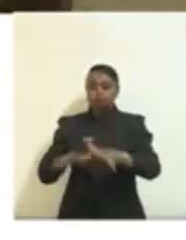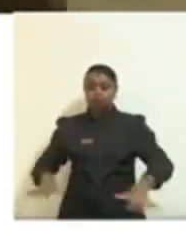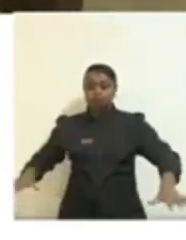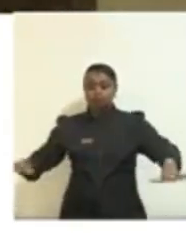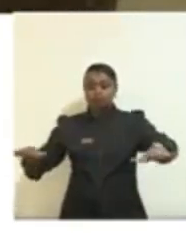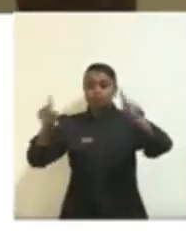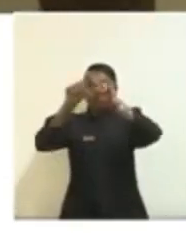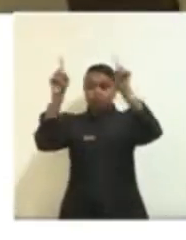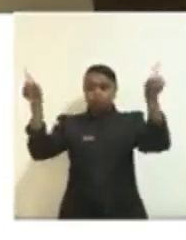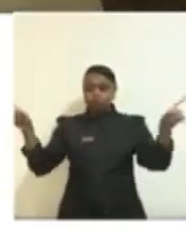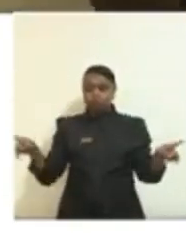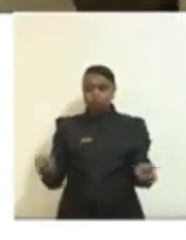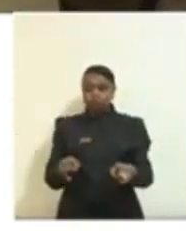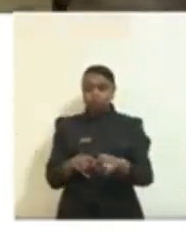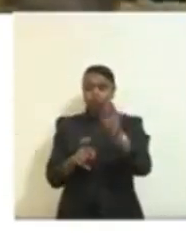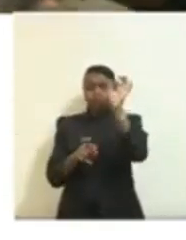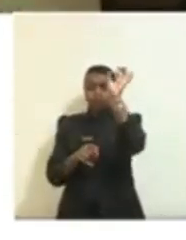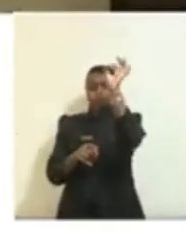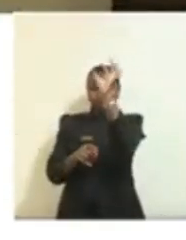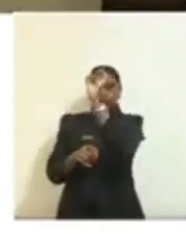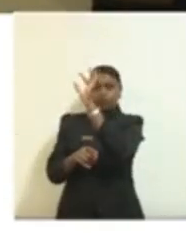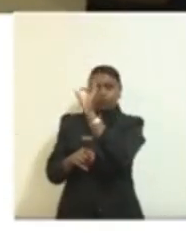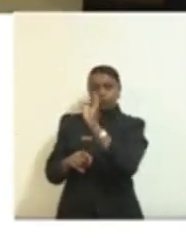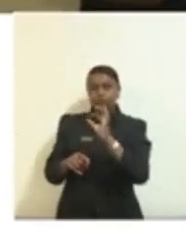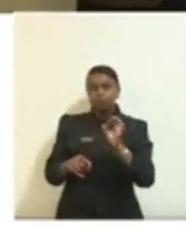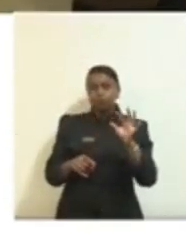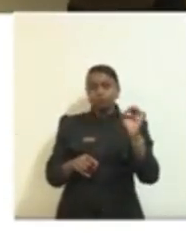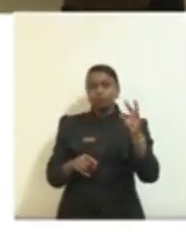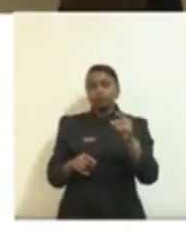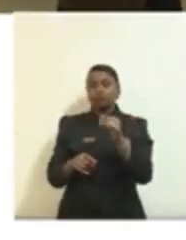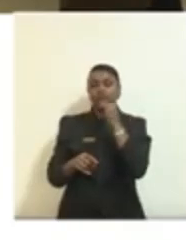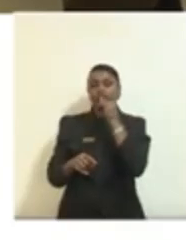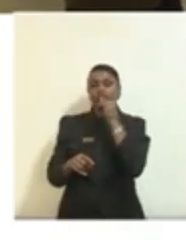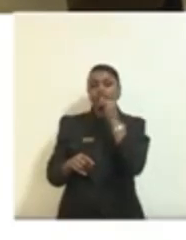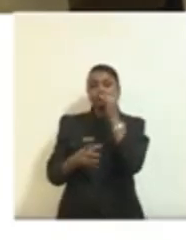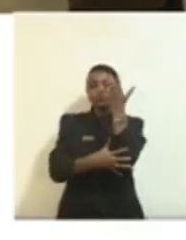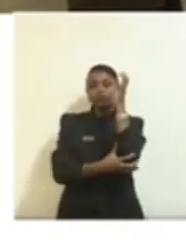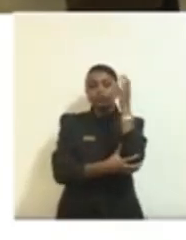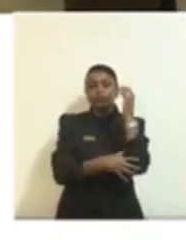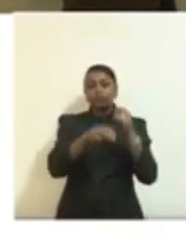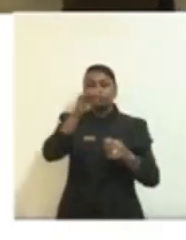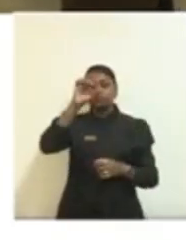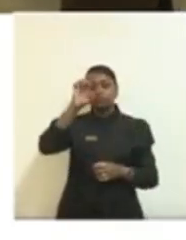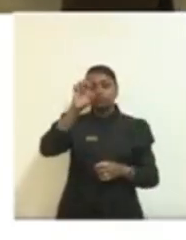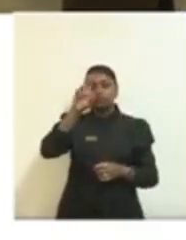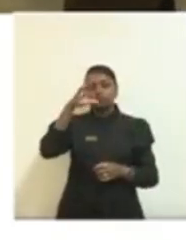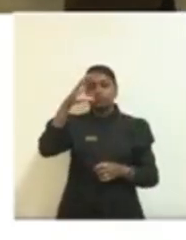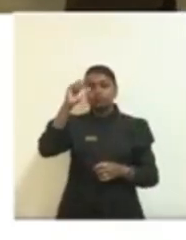serviços. Alguns, então, por exemplo, com o eucalipto, né, a produção primária aumenta,